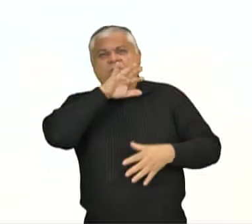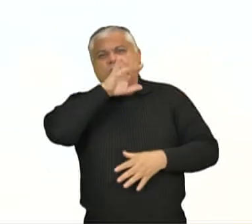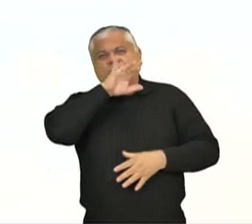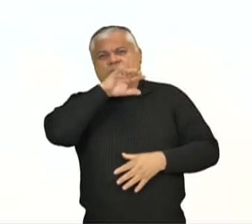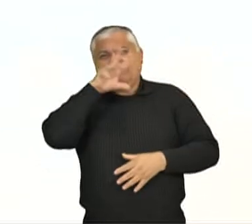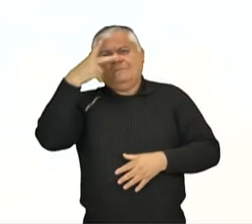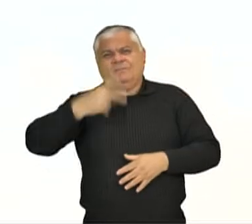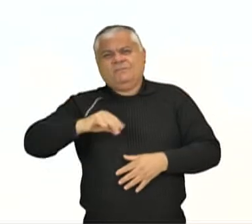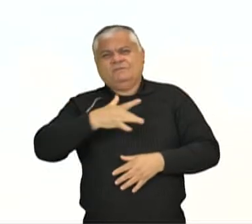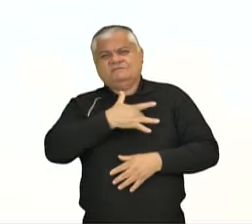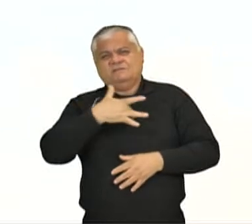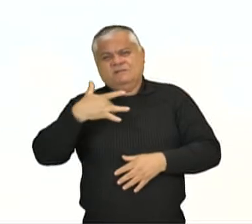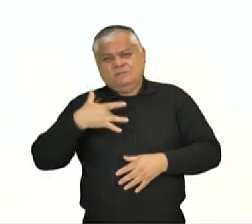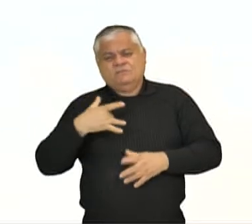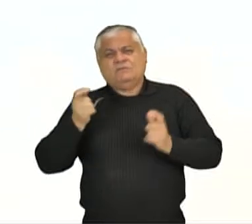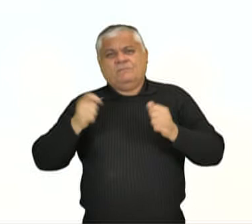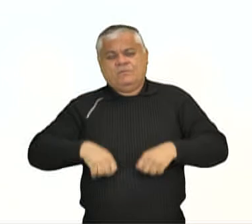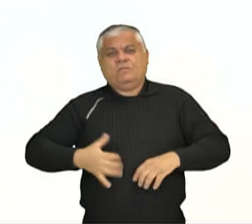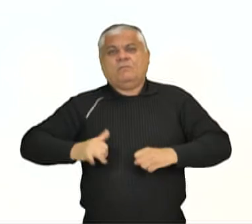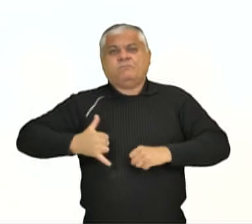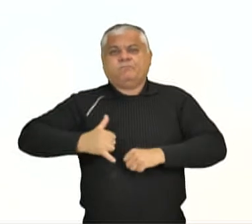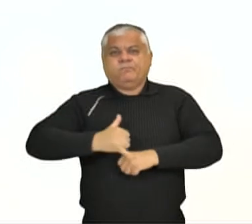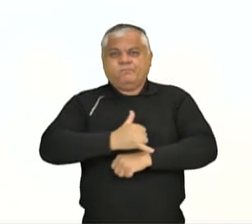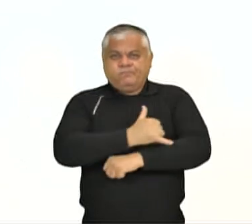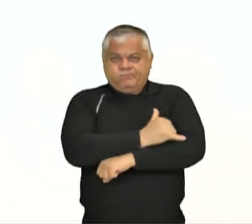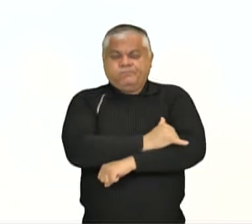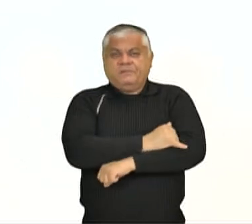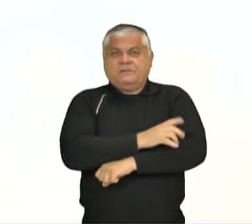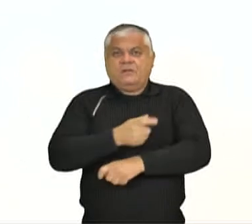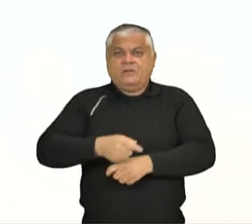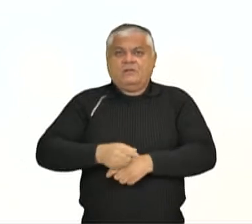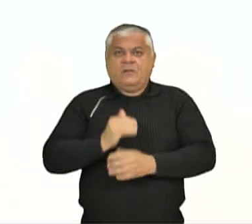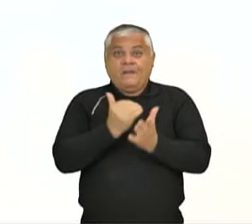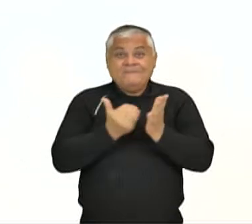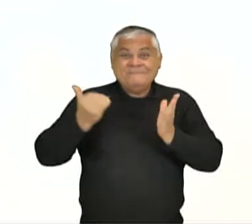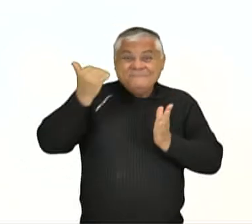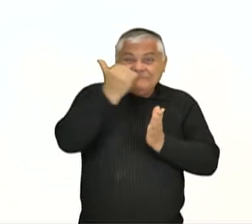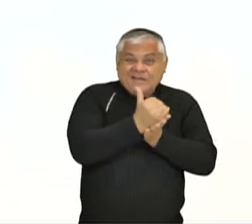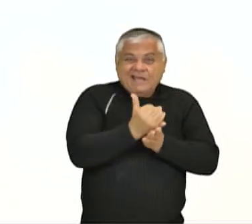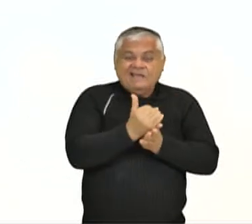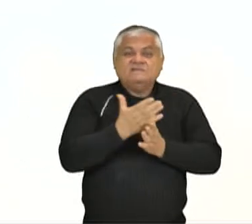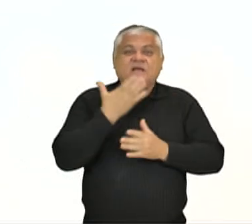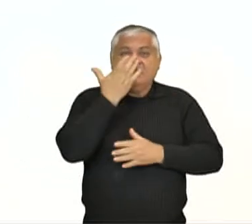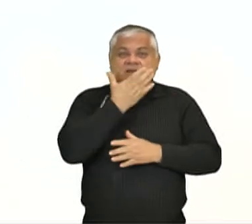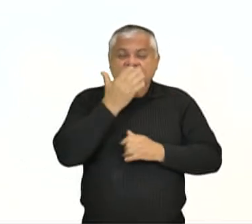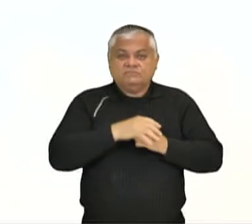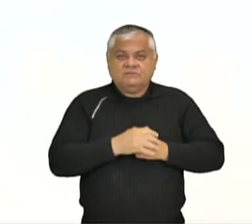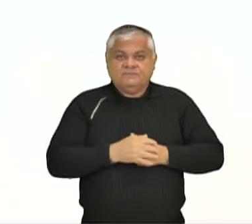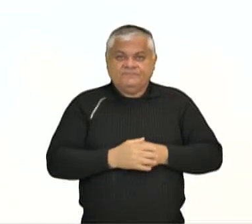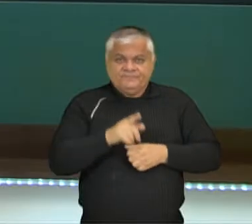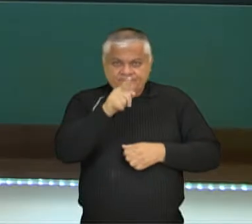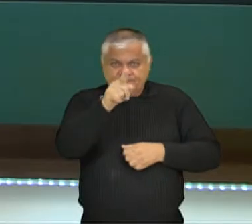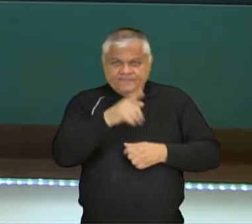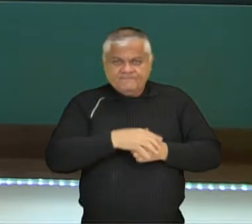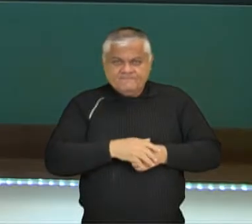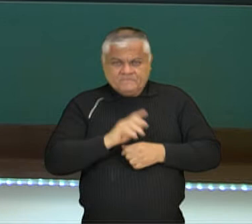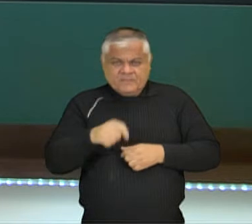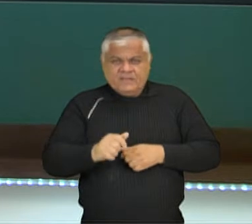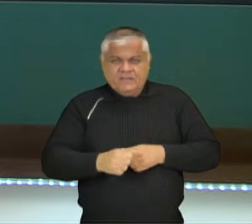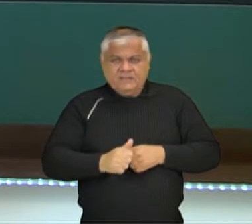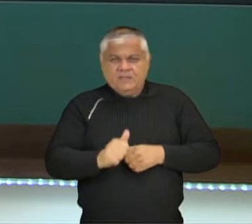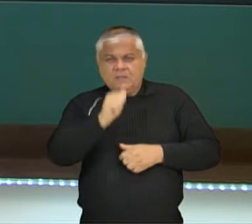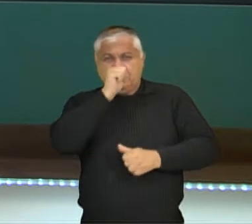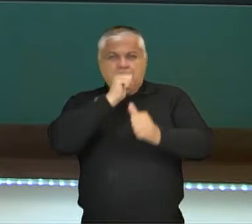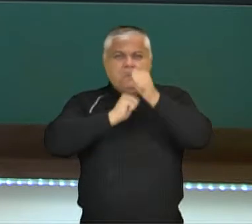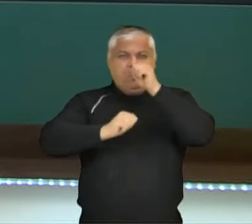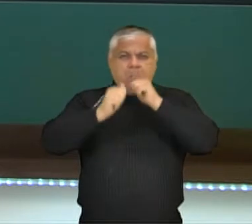e pode levar à obesidade quando consumido em excesso. Você está tomando muita coisa